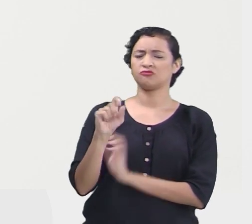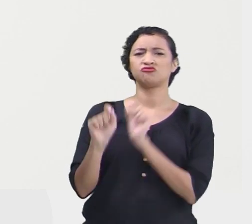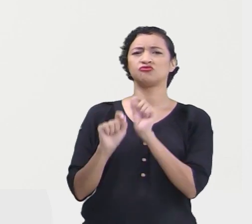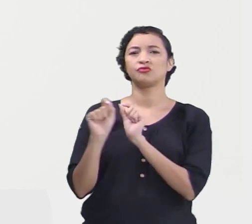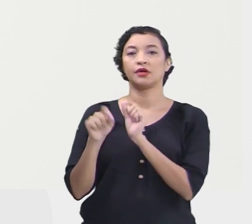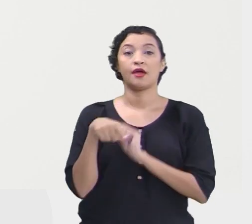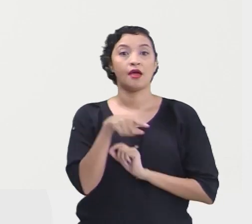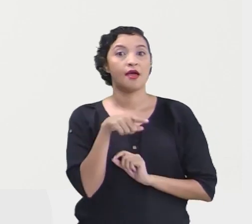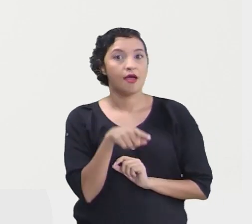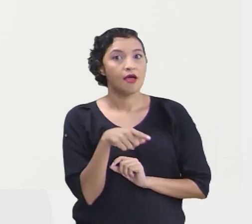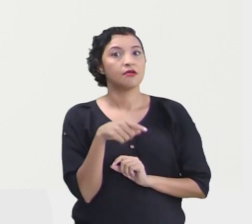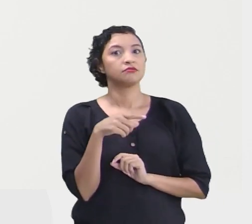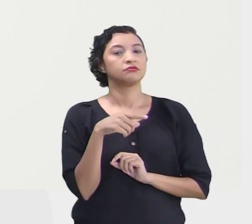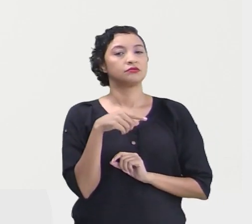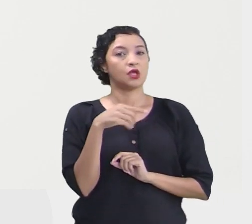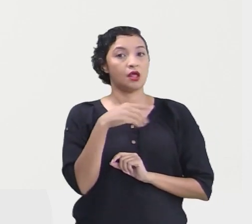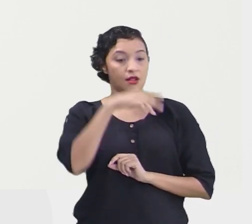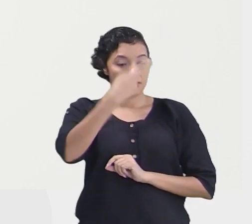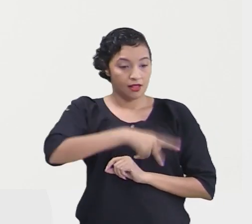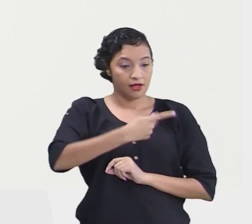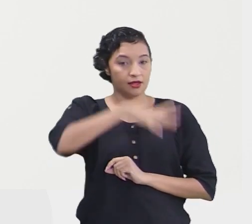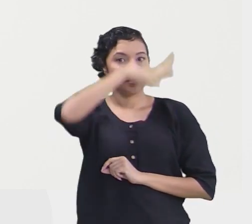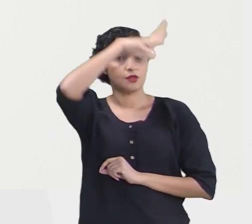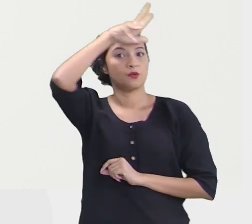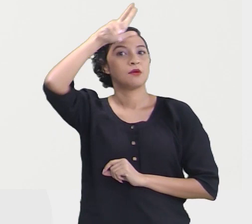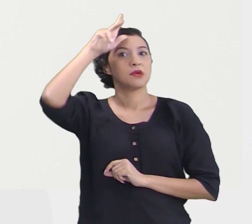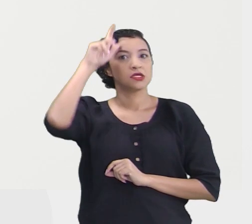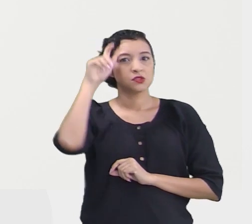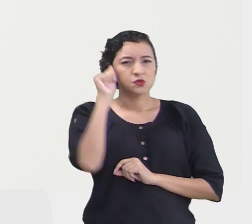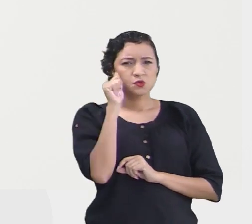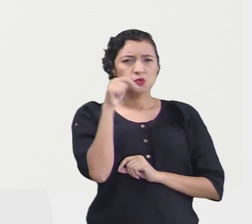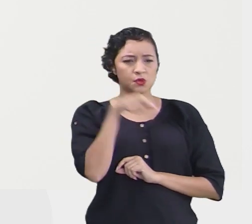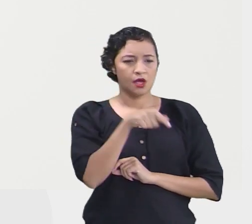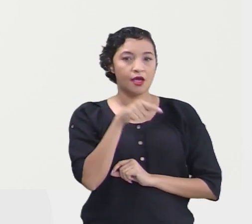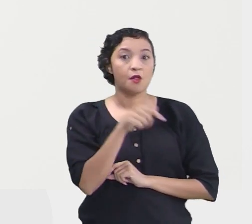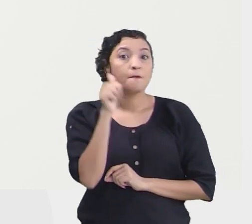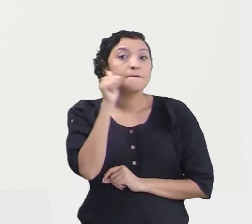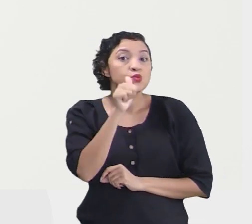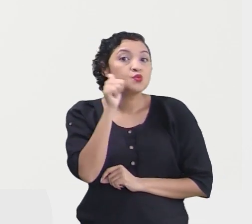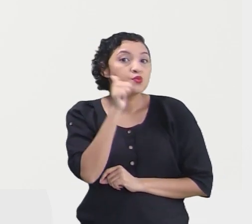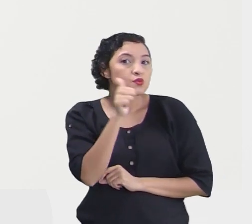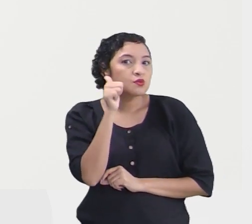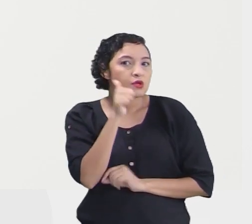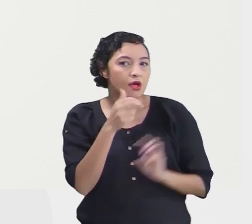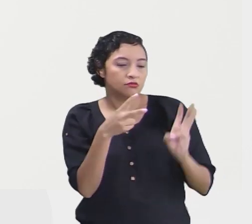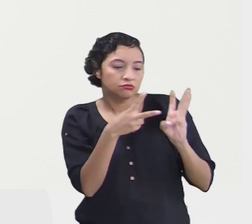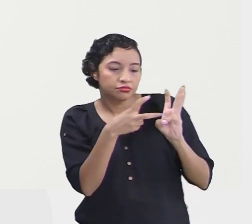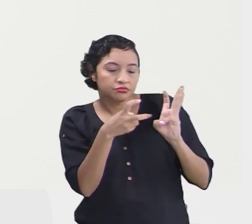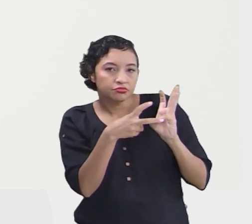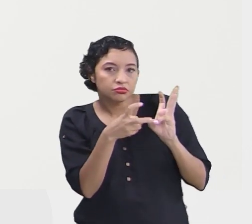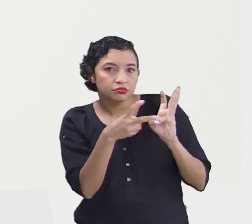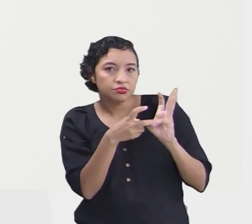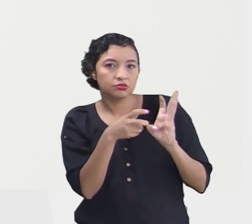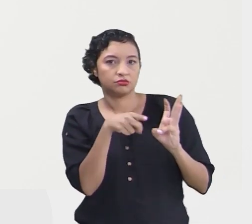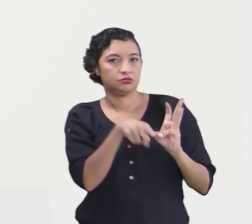que atacaram a embarcação de Orellana. As Icamiabas eram mulheres que formavam um grupo indígena.